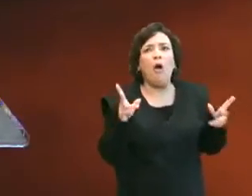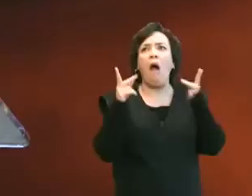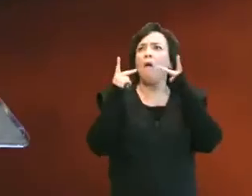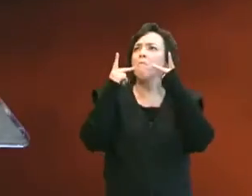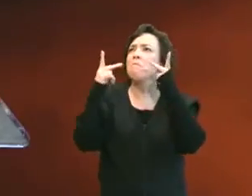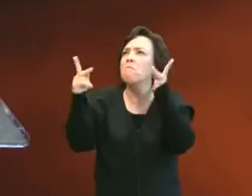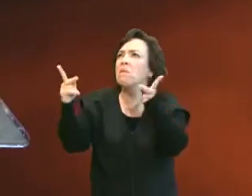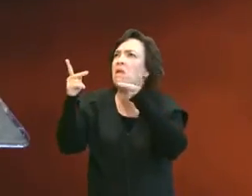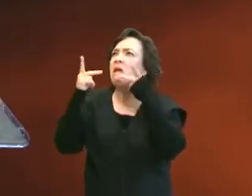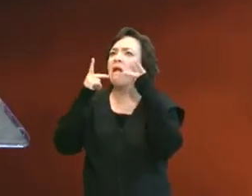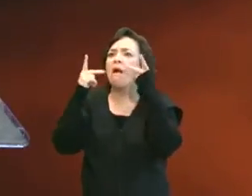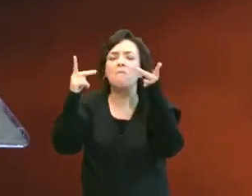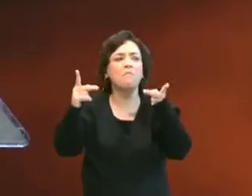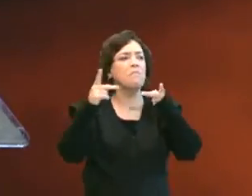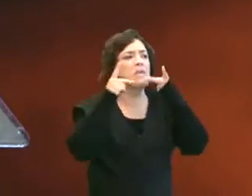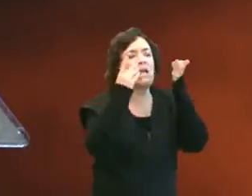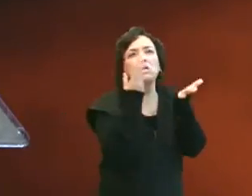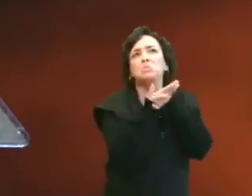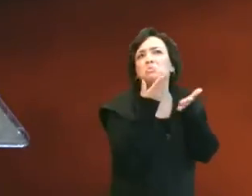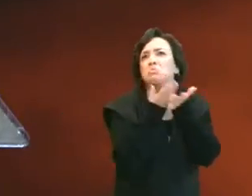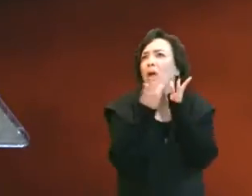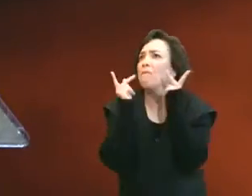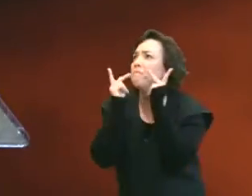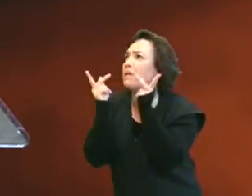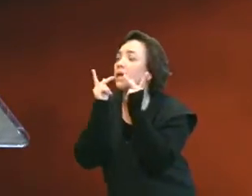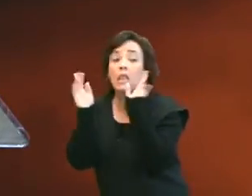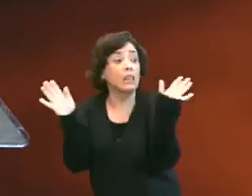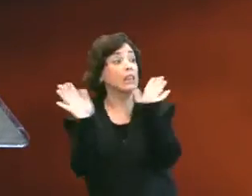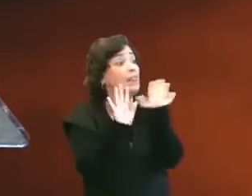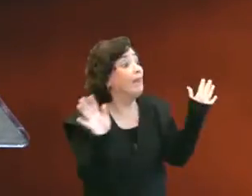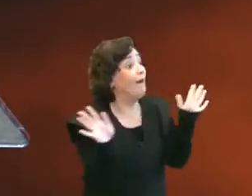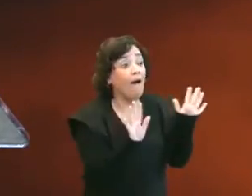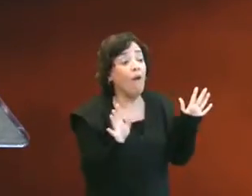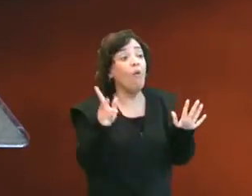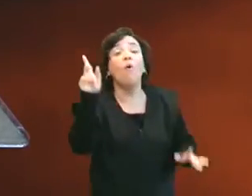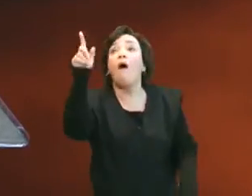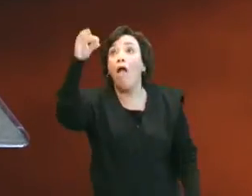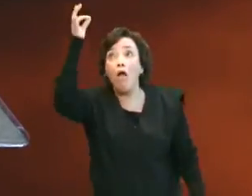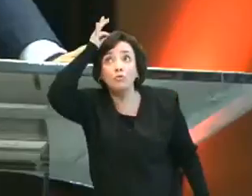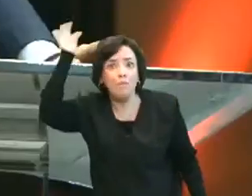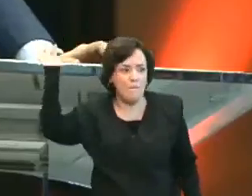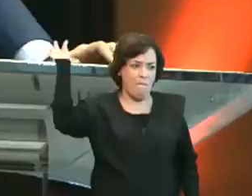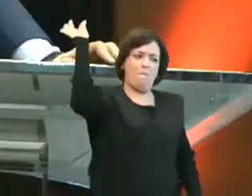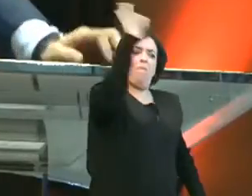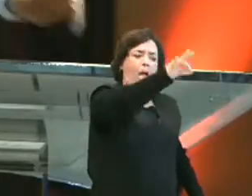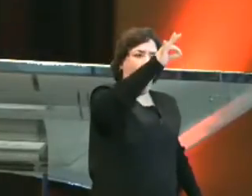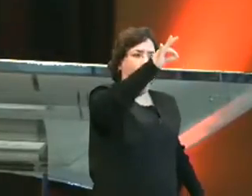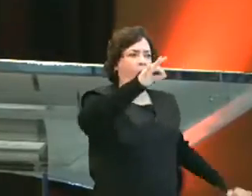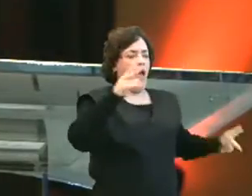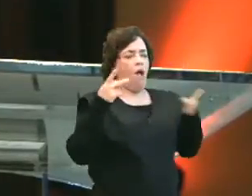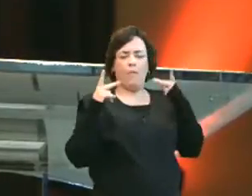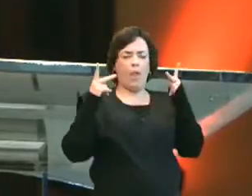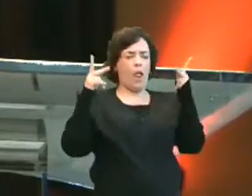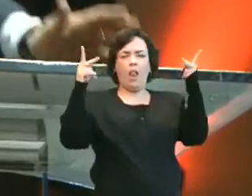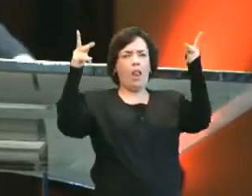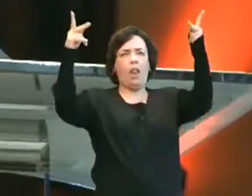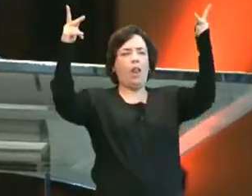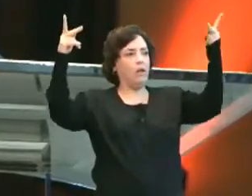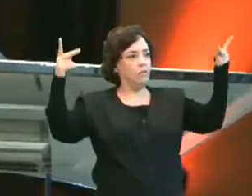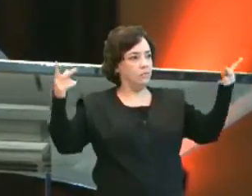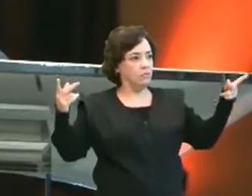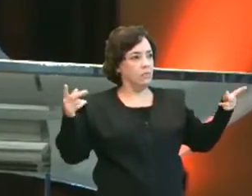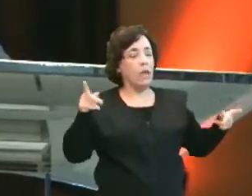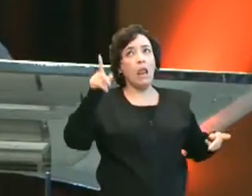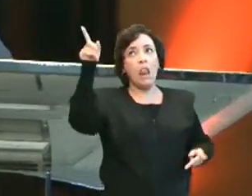do Espírito, trazendo capacidade espiritual. Foi o que aconteceu com Evan Roberts. Quando o avivamento vem no país